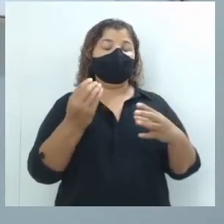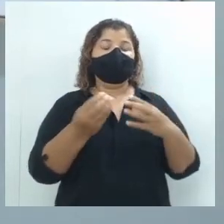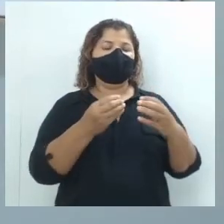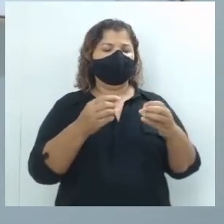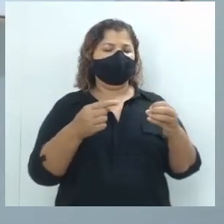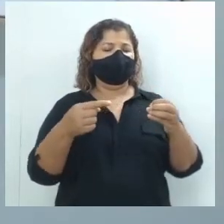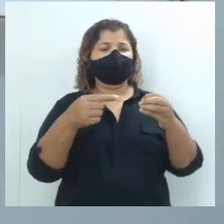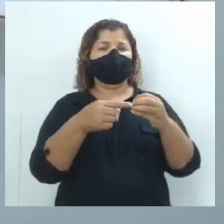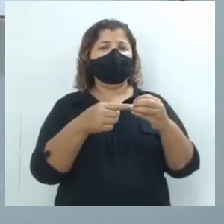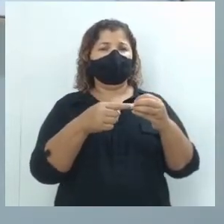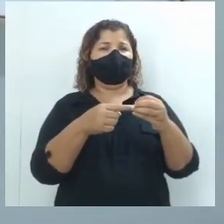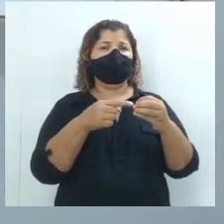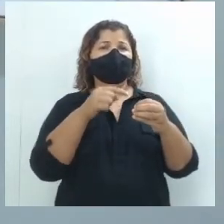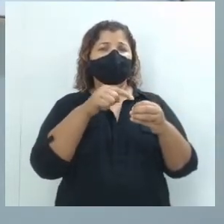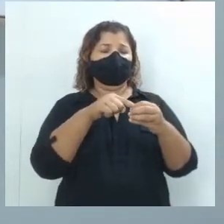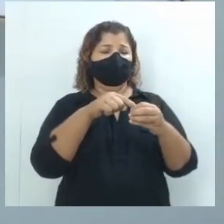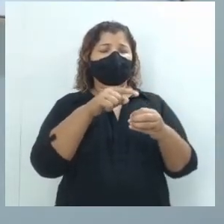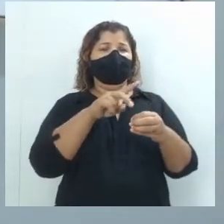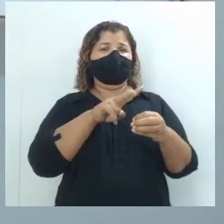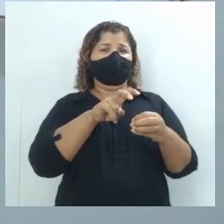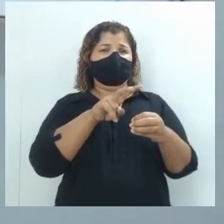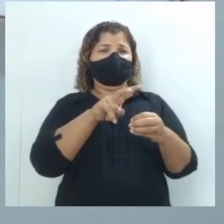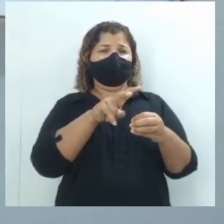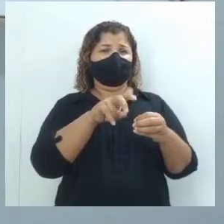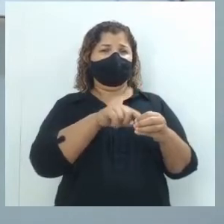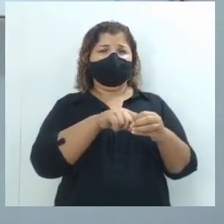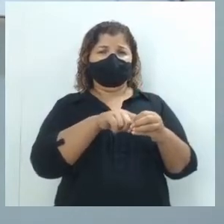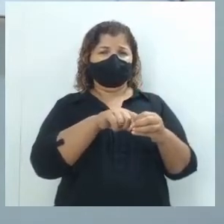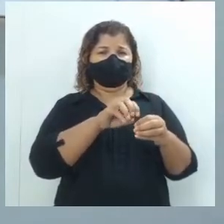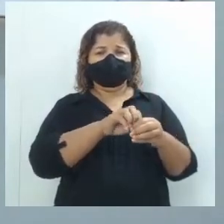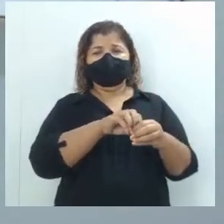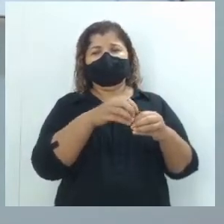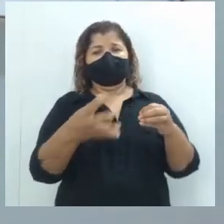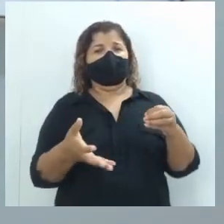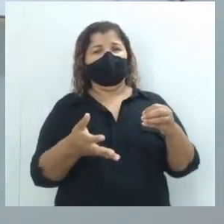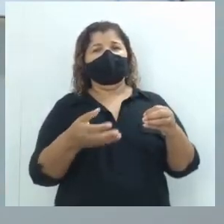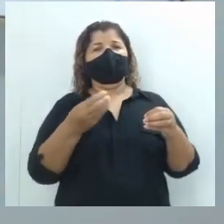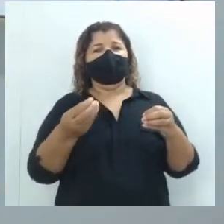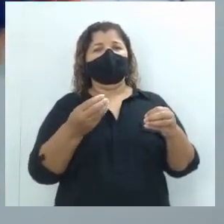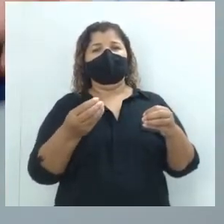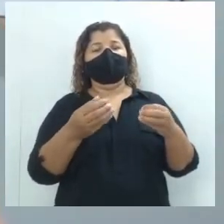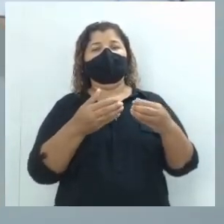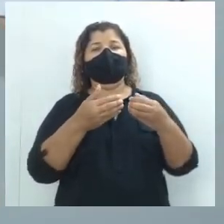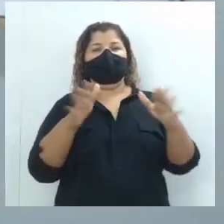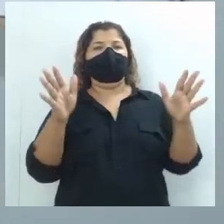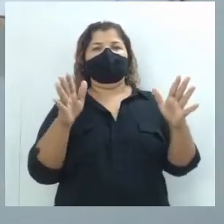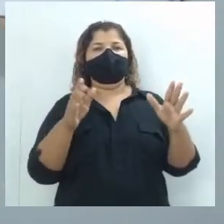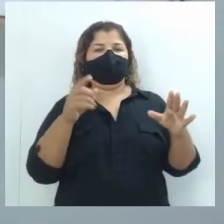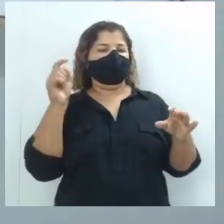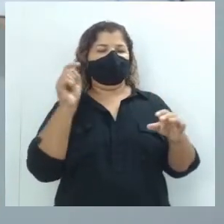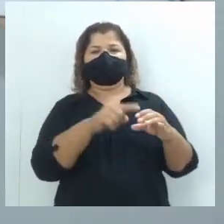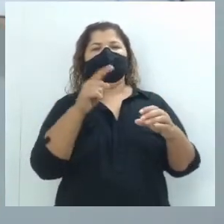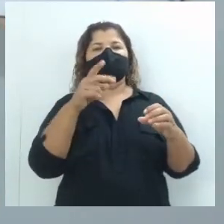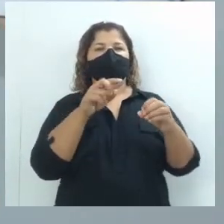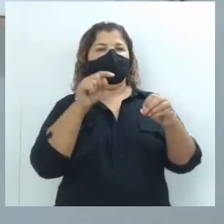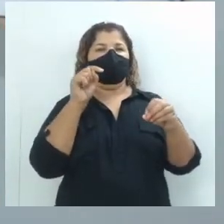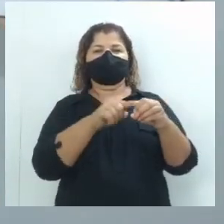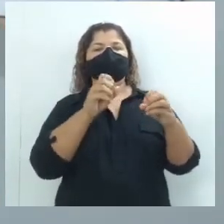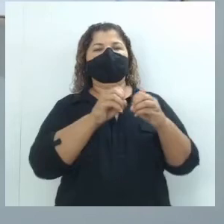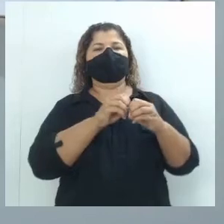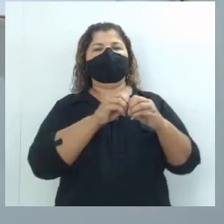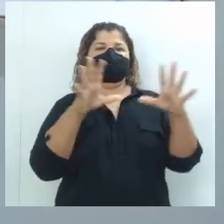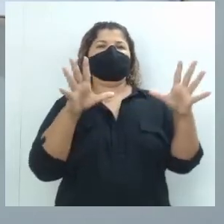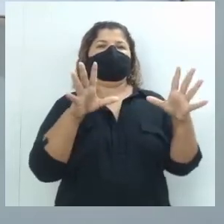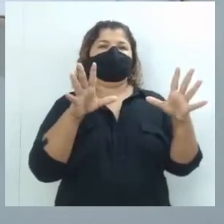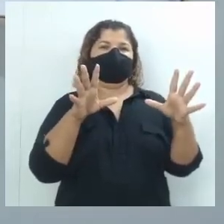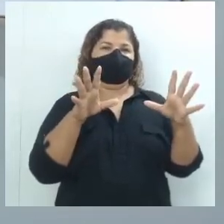de vírus, tá? Filhote de vírus não pede licença para sair. Ele, estoura a célula. E quando ele estoura a